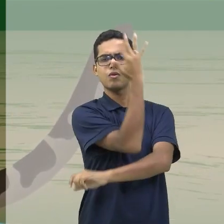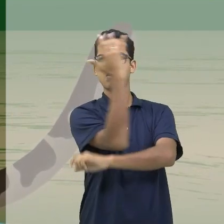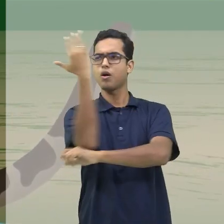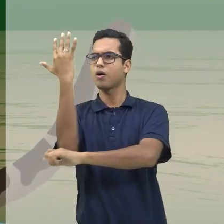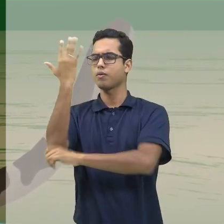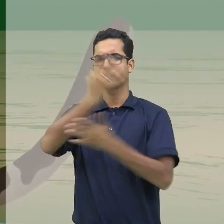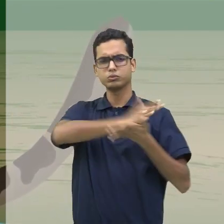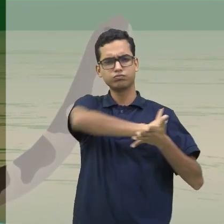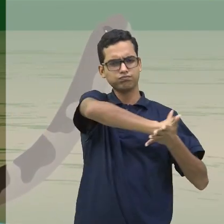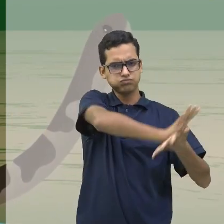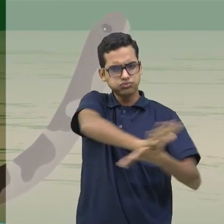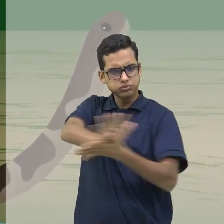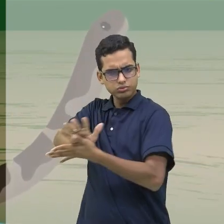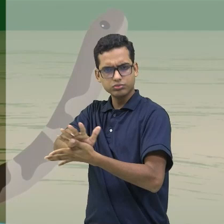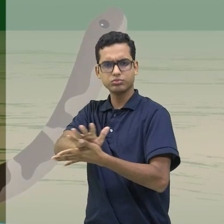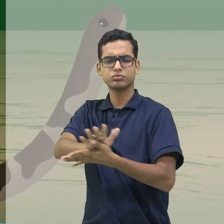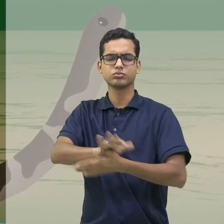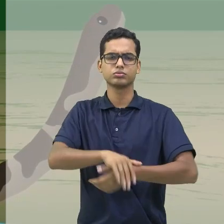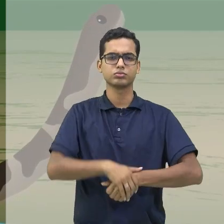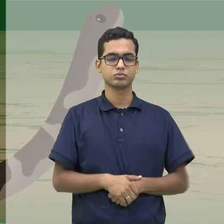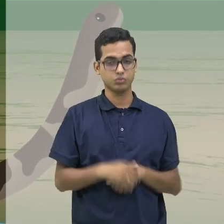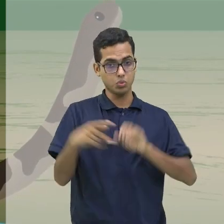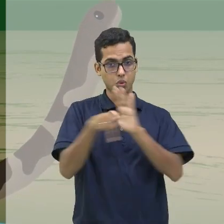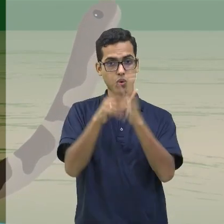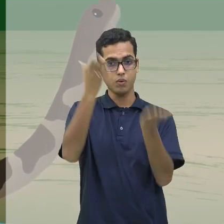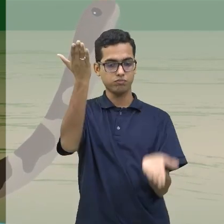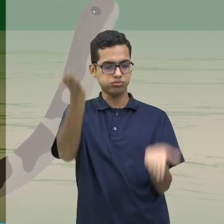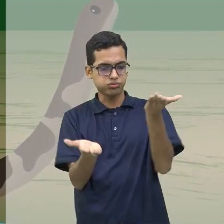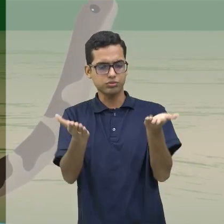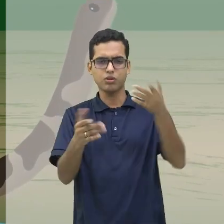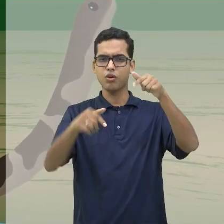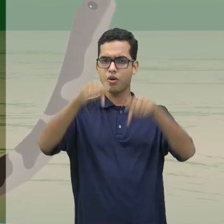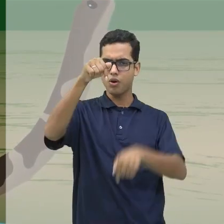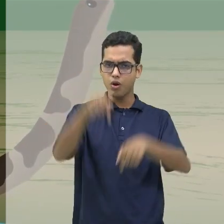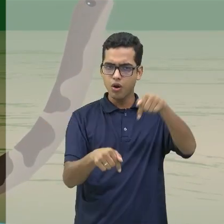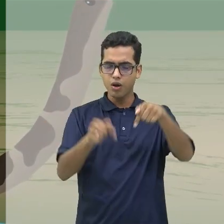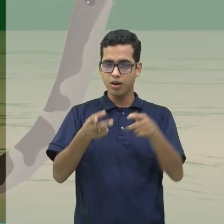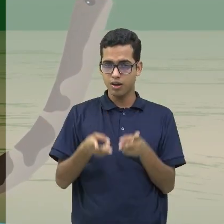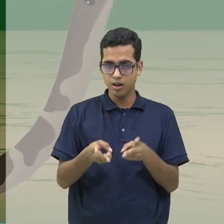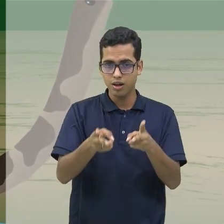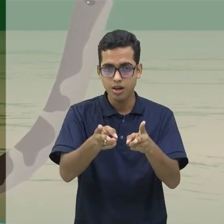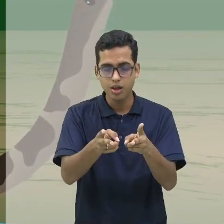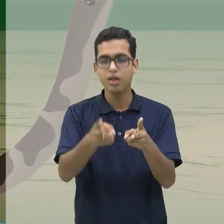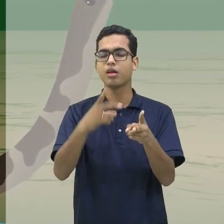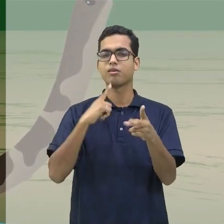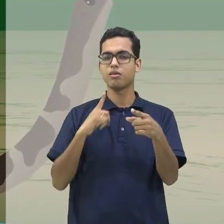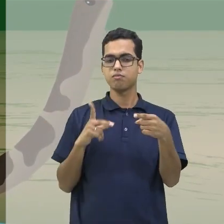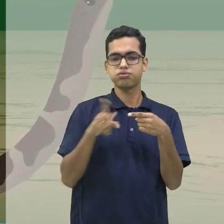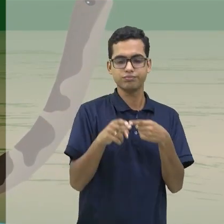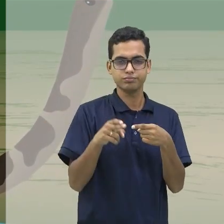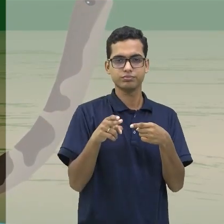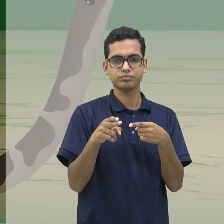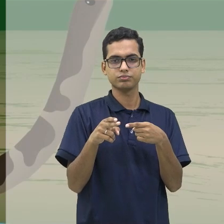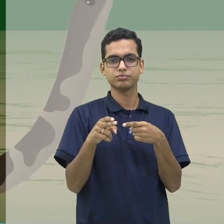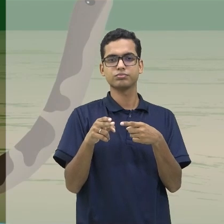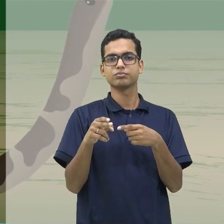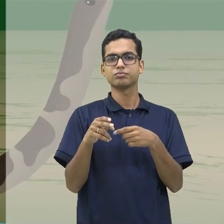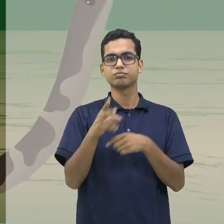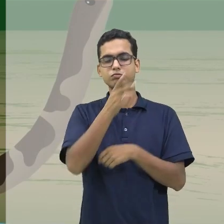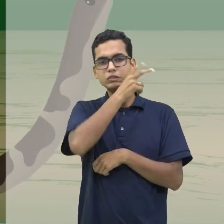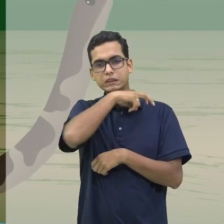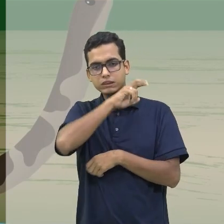ou desrespeitam os rios, o equilíbrio químico é quebrado. E aí a cobra pode se